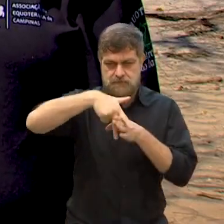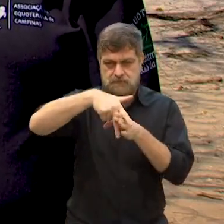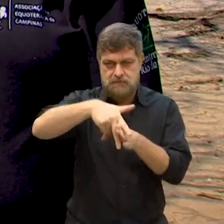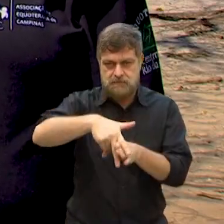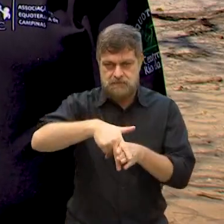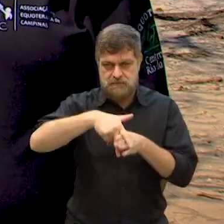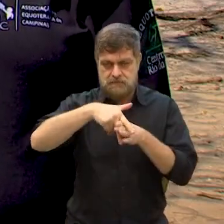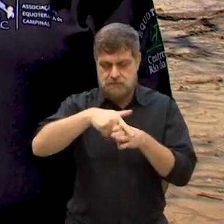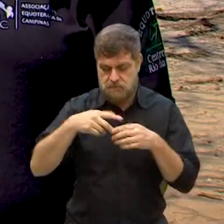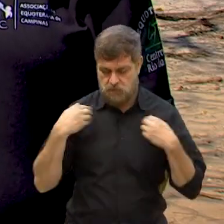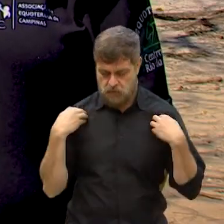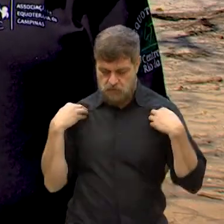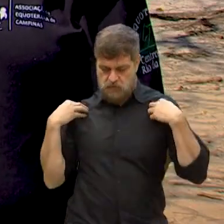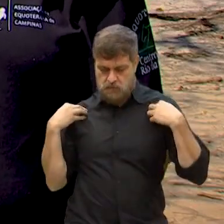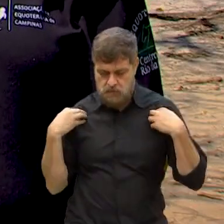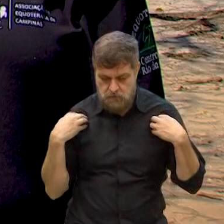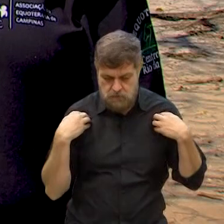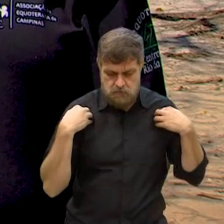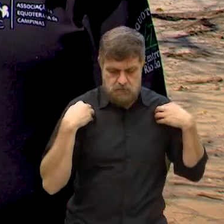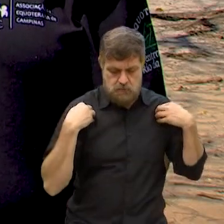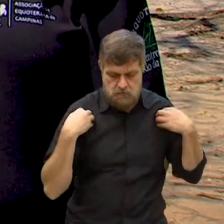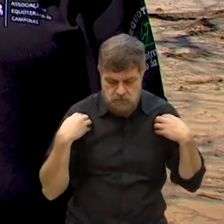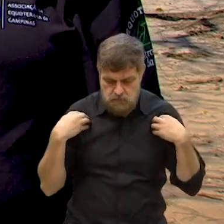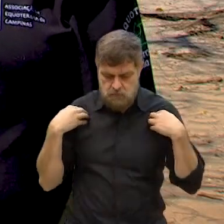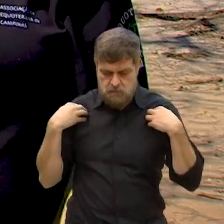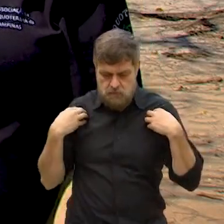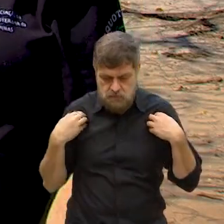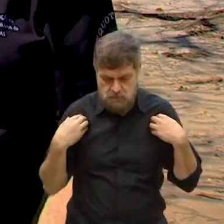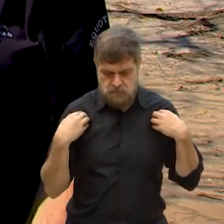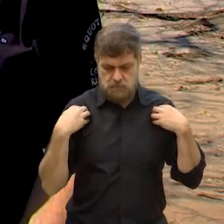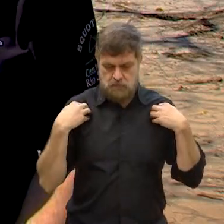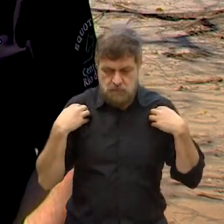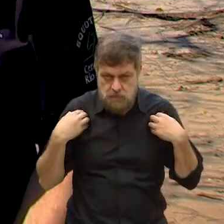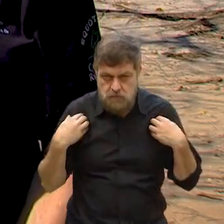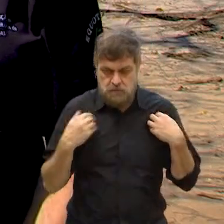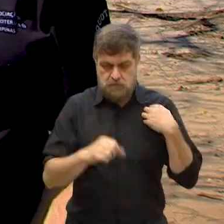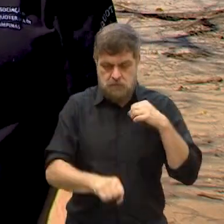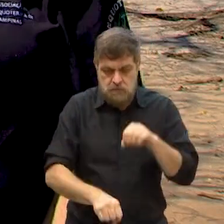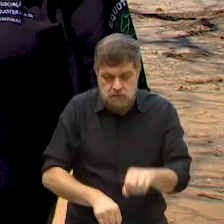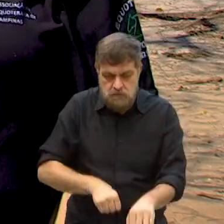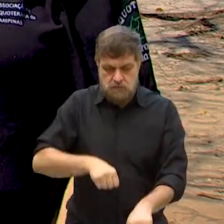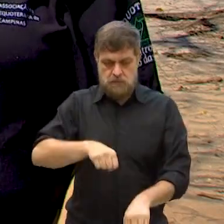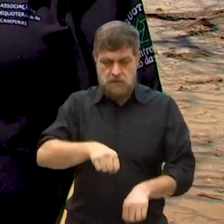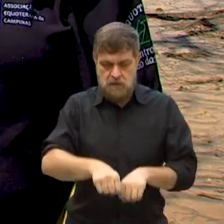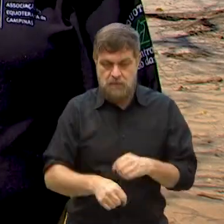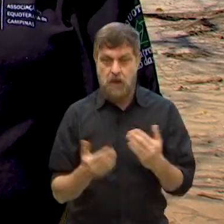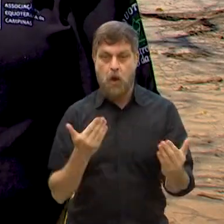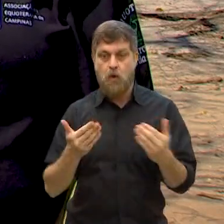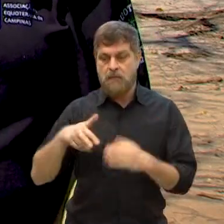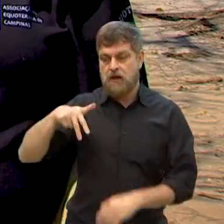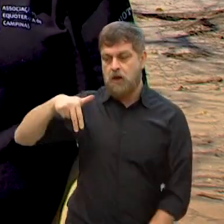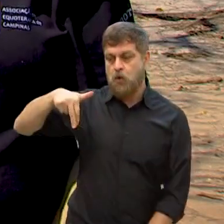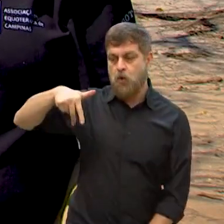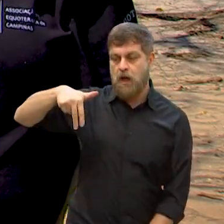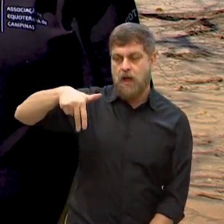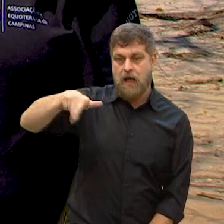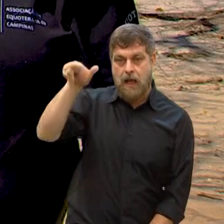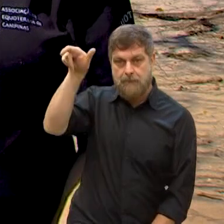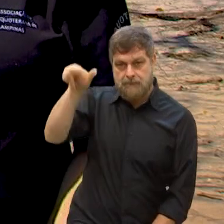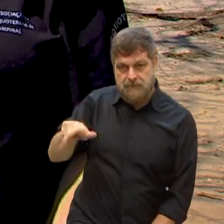tem movimentos e a musculatura sendo trabalhada. Sim, igual o caminhar do cavalo é igual ao do